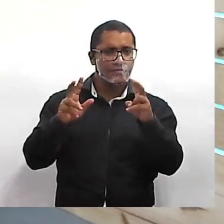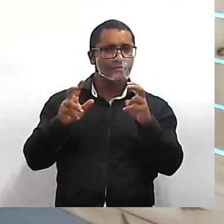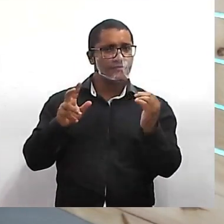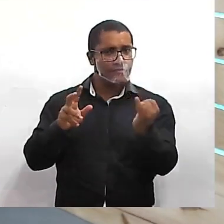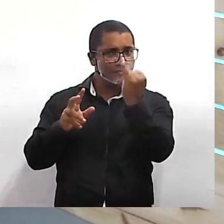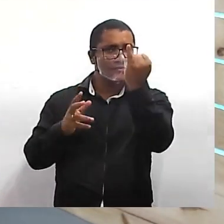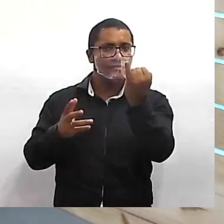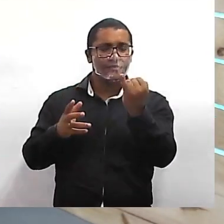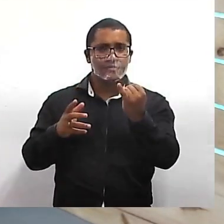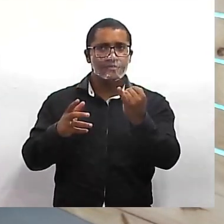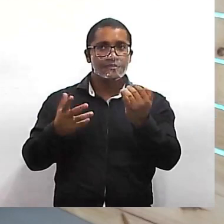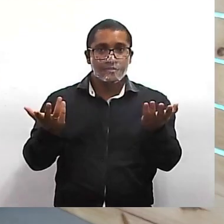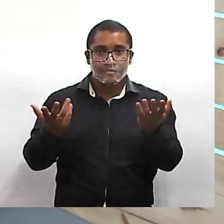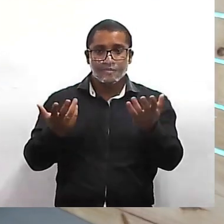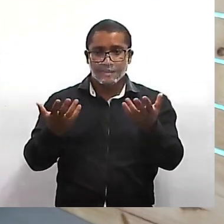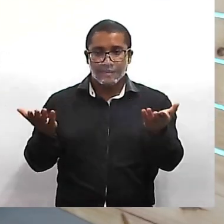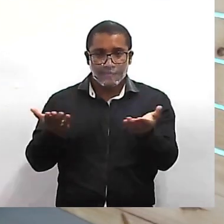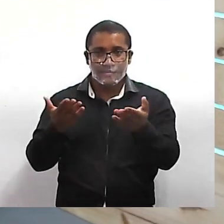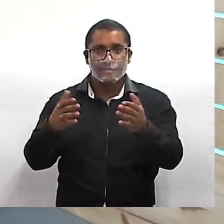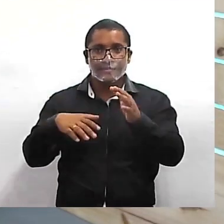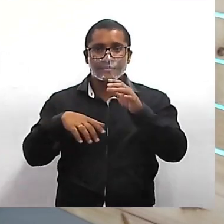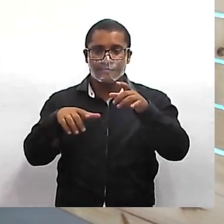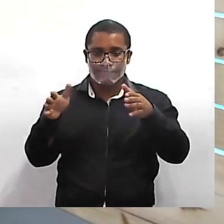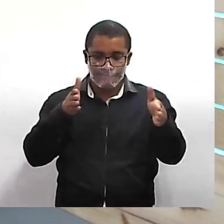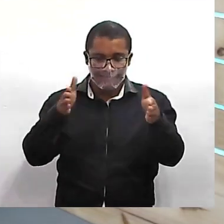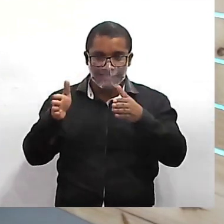em tempos pandêmicos, pois